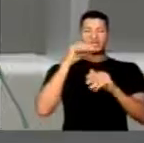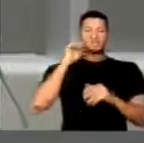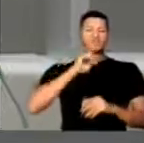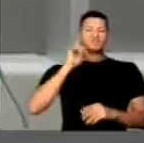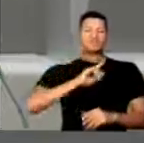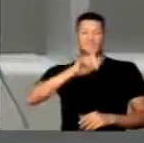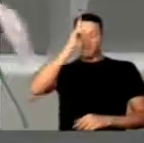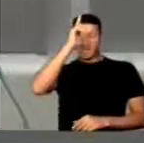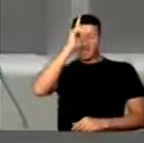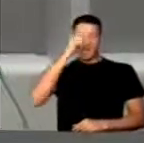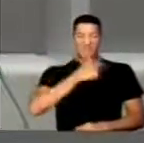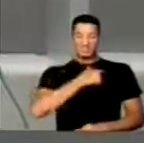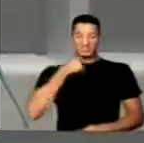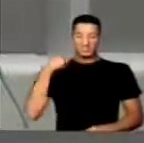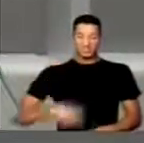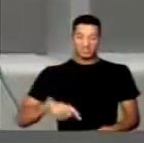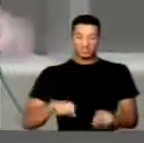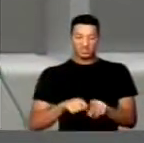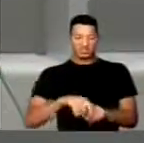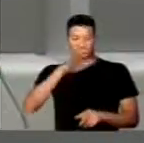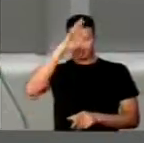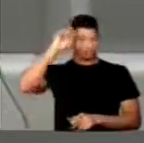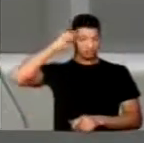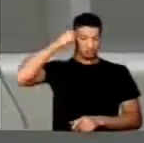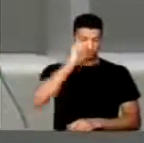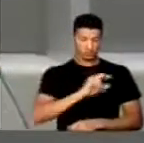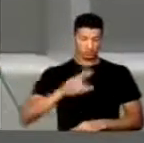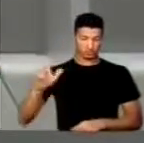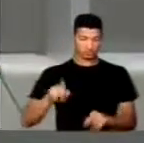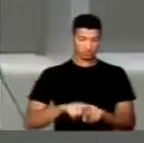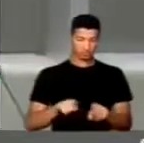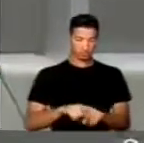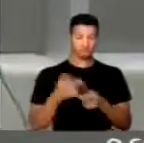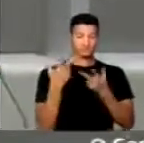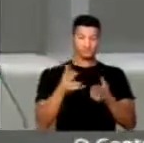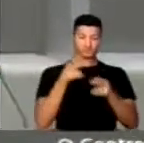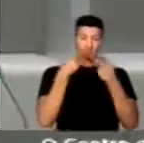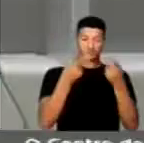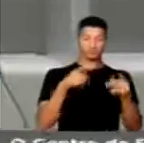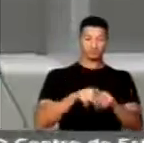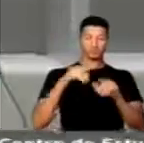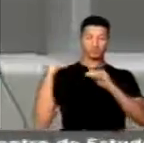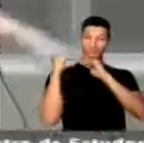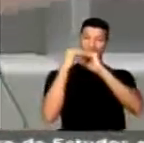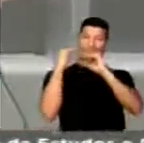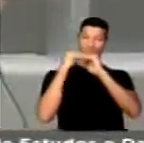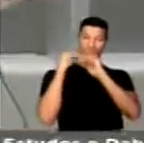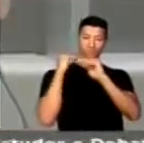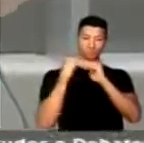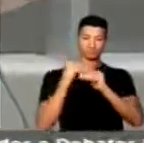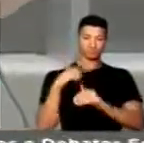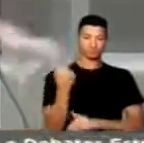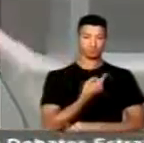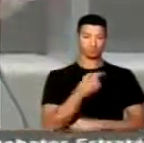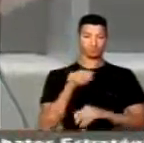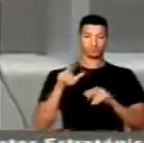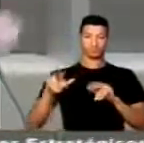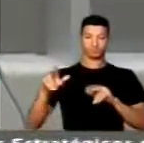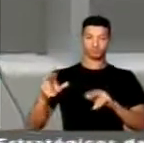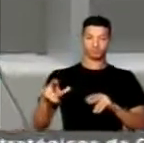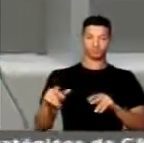com a Alemanha, com a China, com a África do Sul, como queremos falar de igual para igual com os nossos